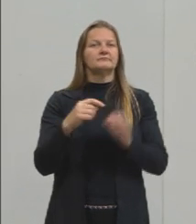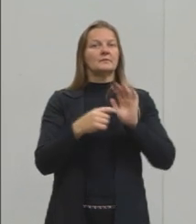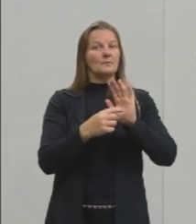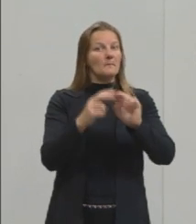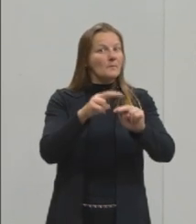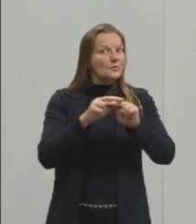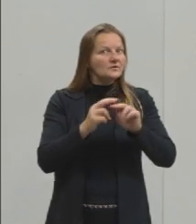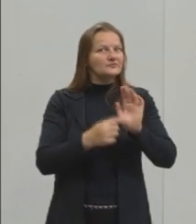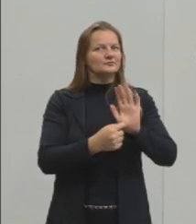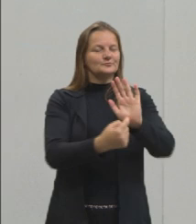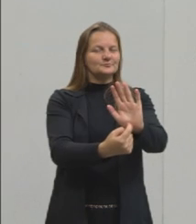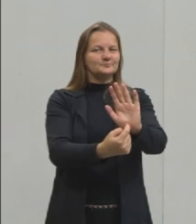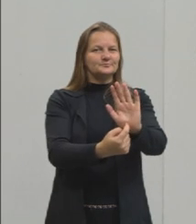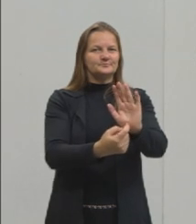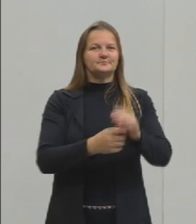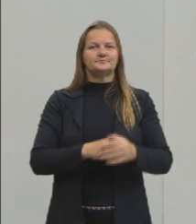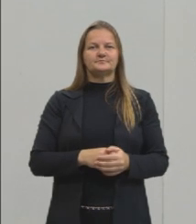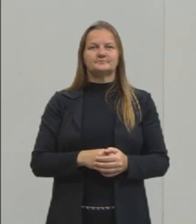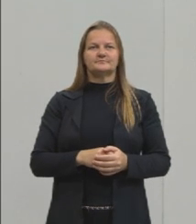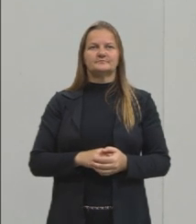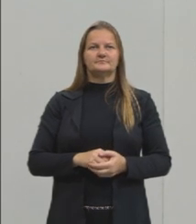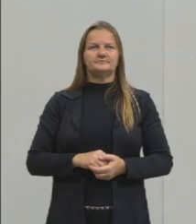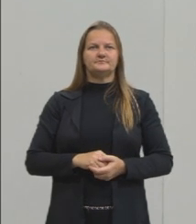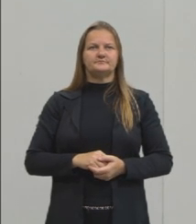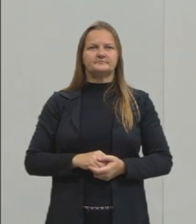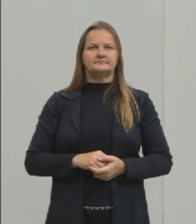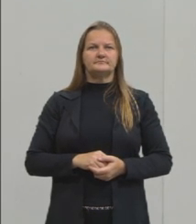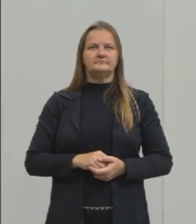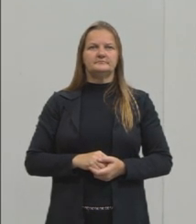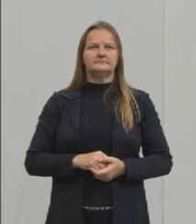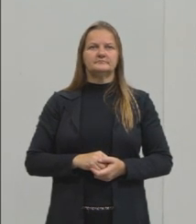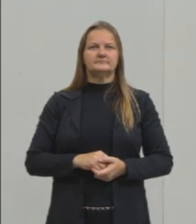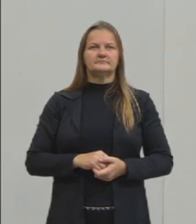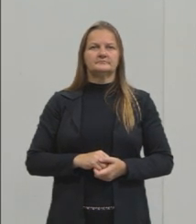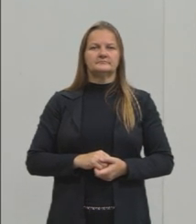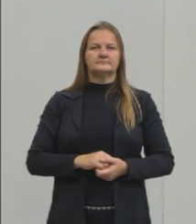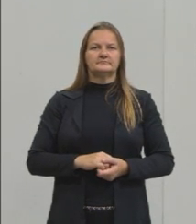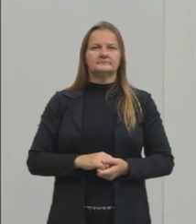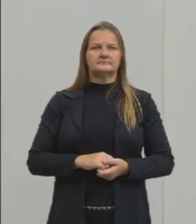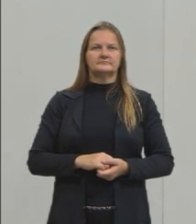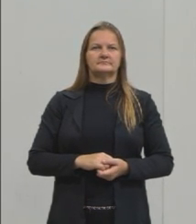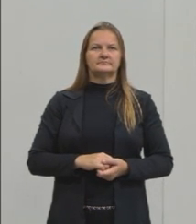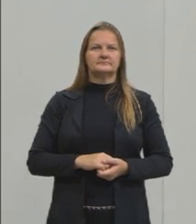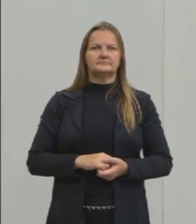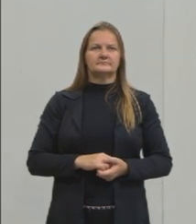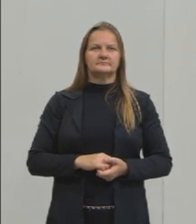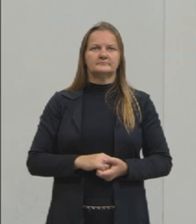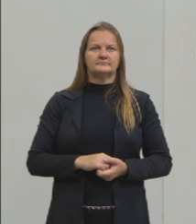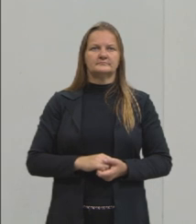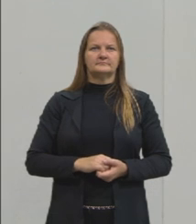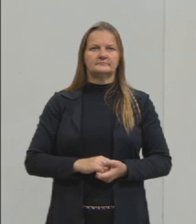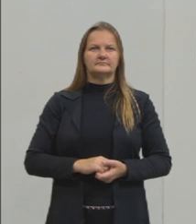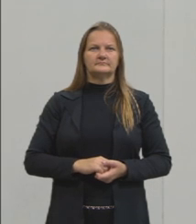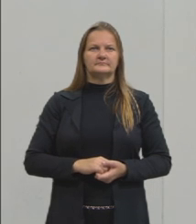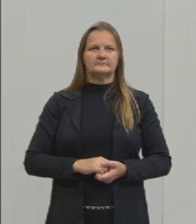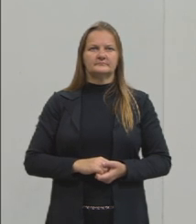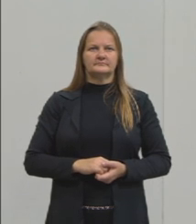250 kg que a soma então de a + b e